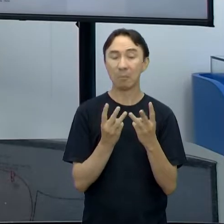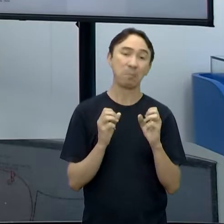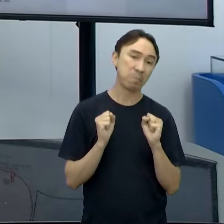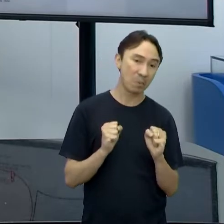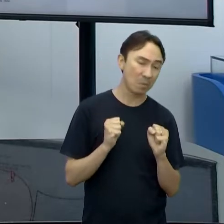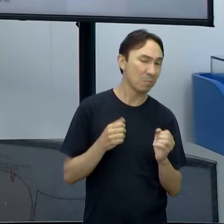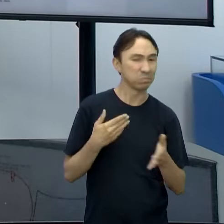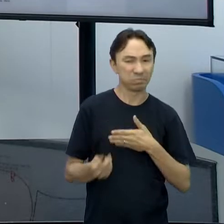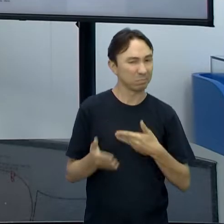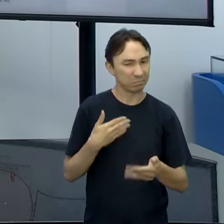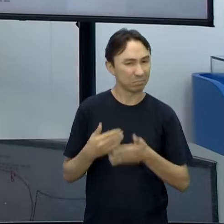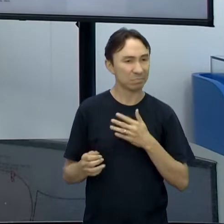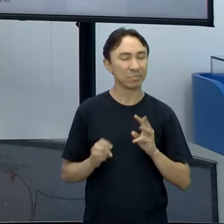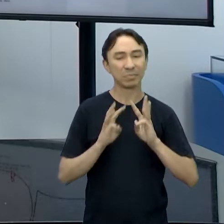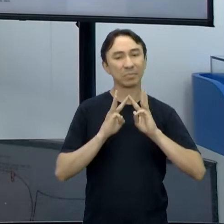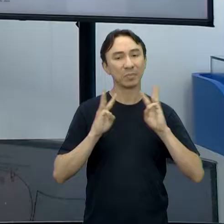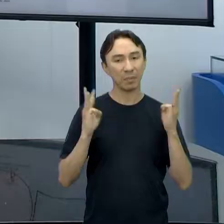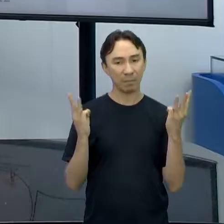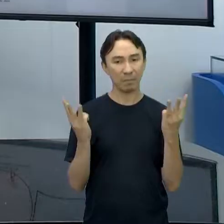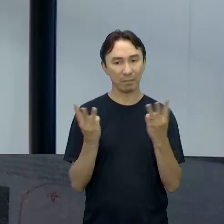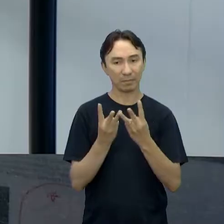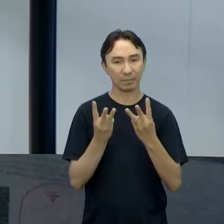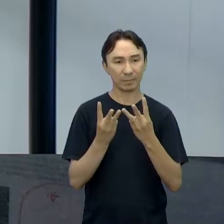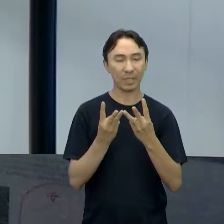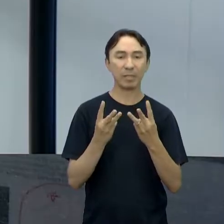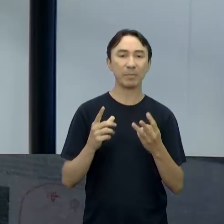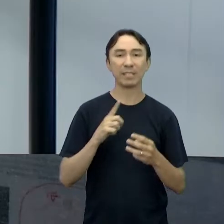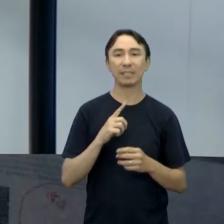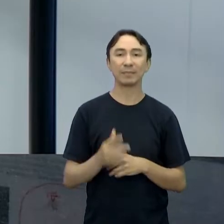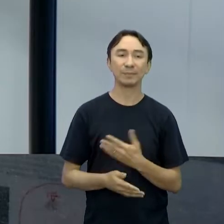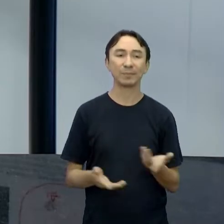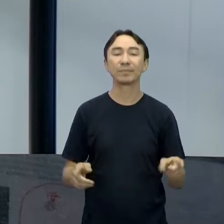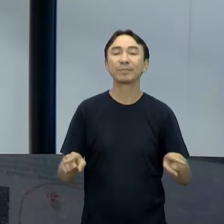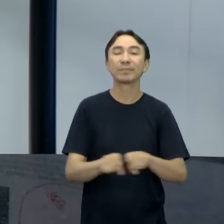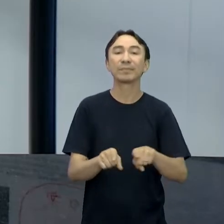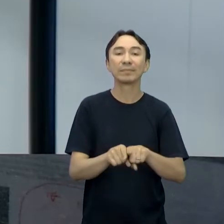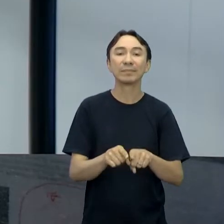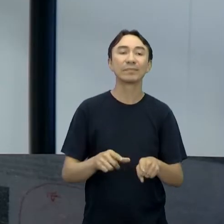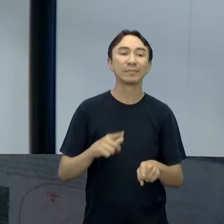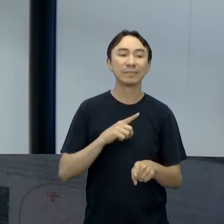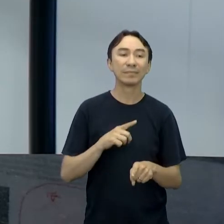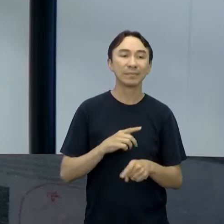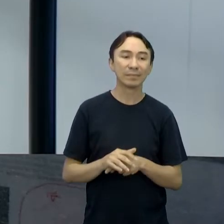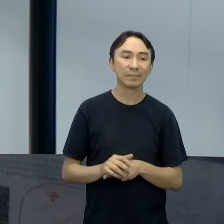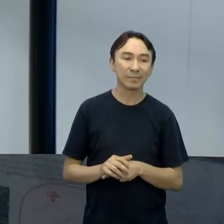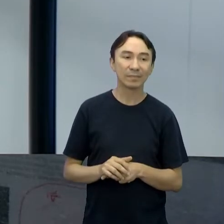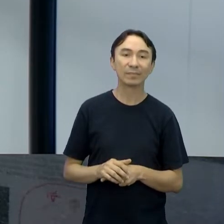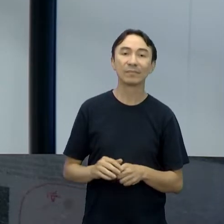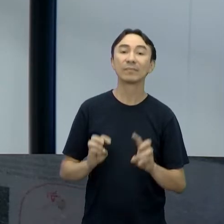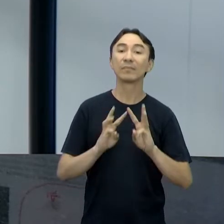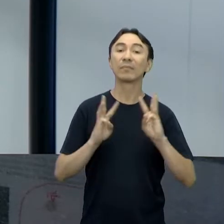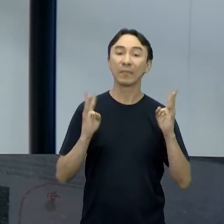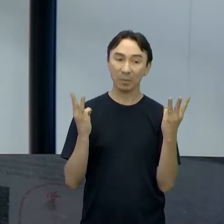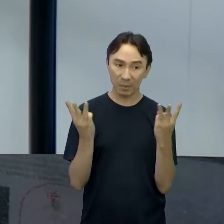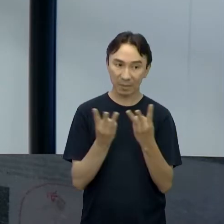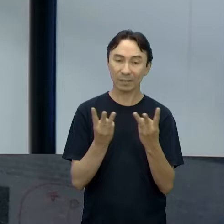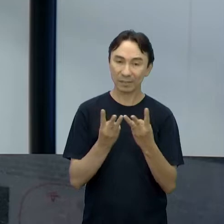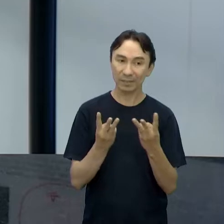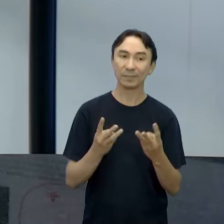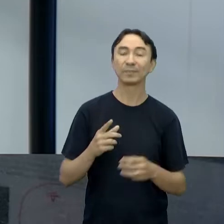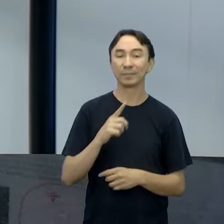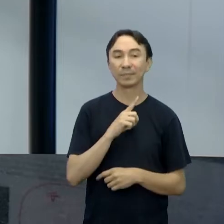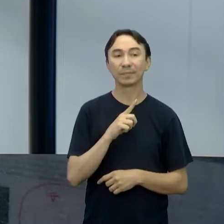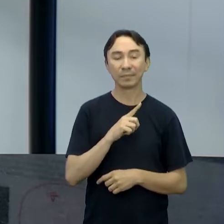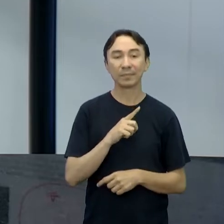qualquer massa você pode utilizar para fazer um pêndulo. E aí você põe aqui, você afasta esse material, né, esse pêndulo, e